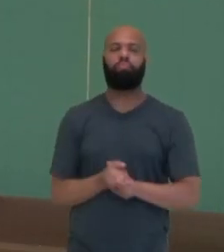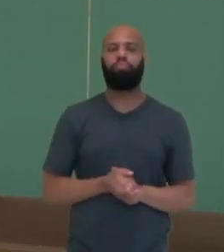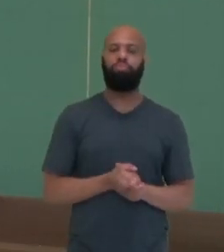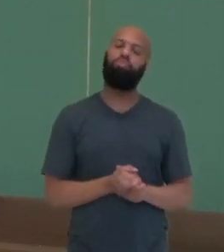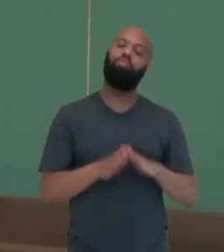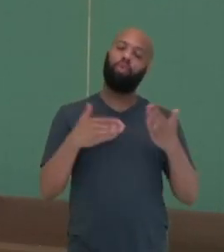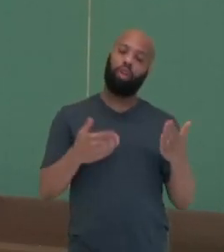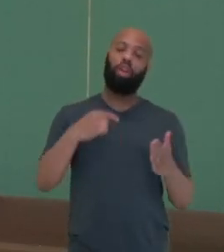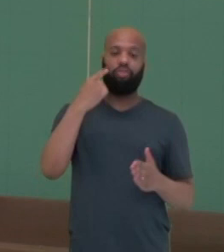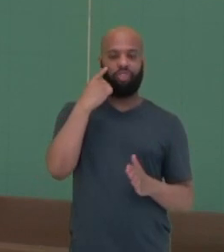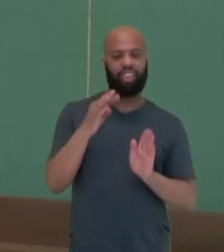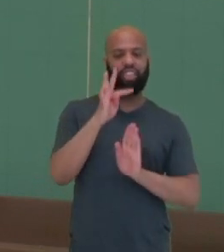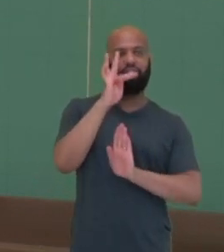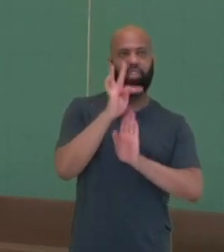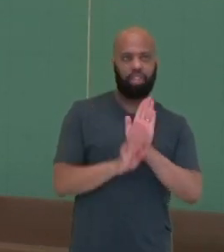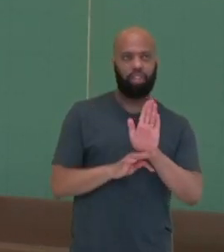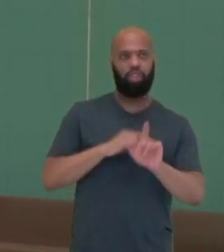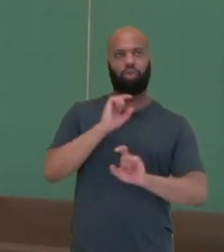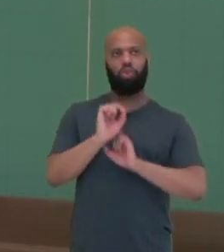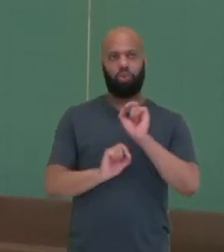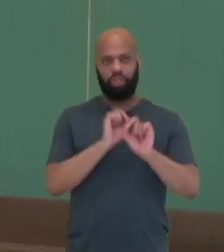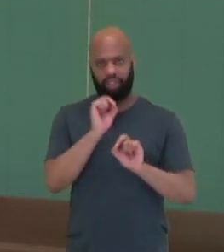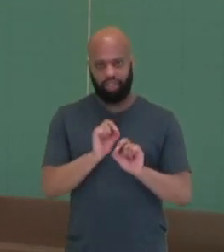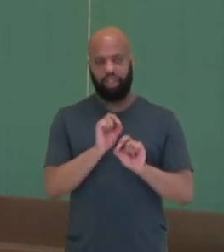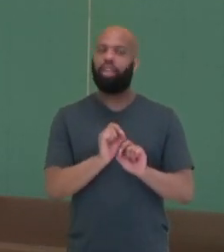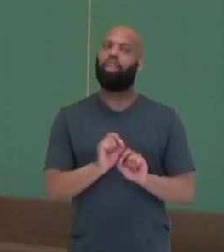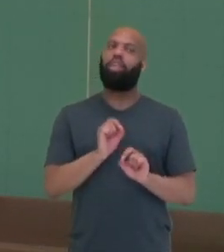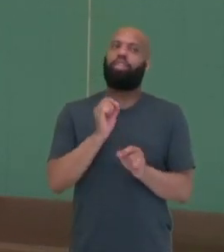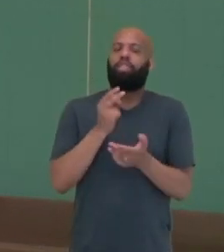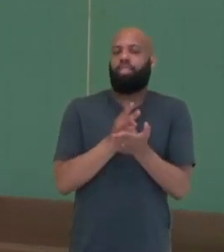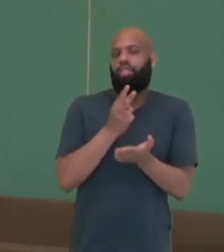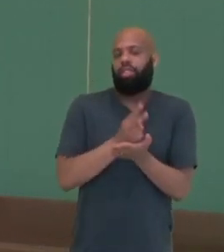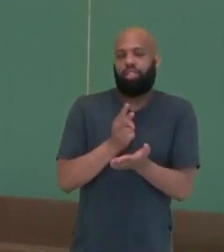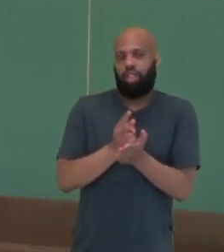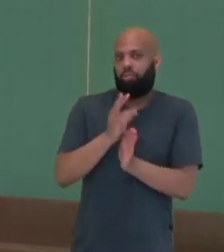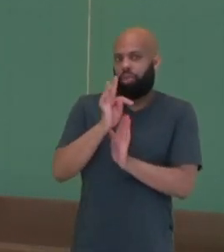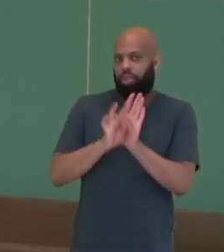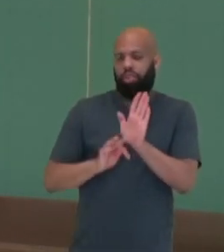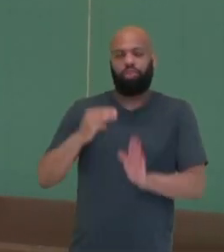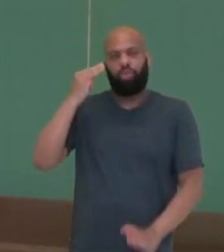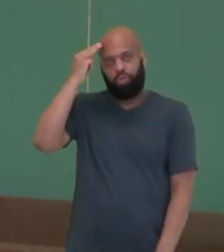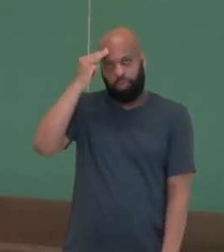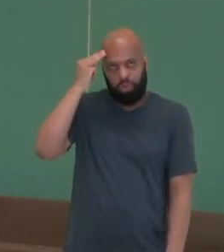Inferindo-se que os textos são, particularmente os textos de memória,